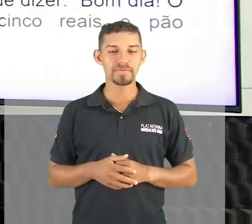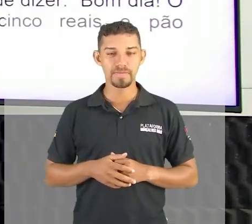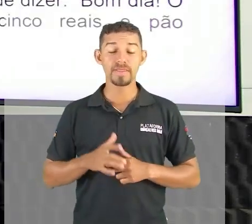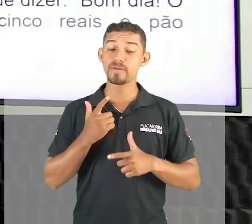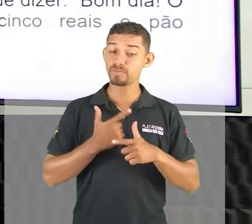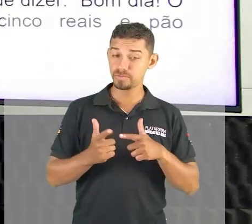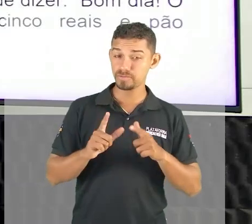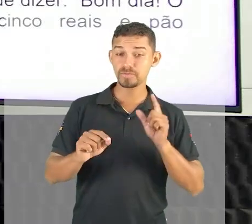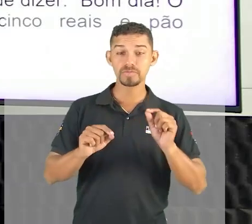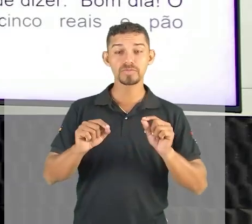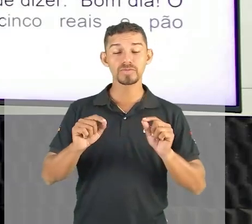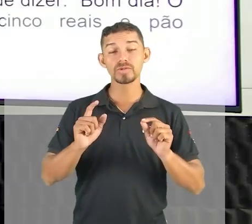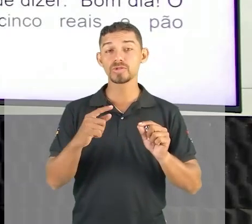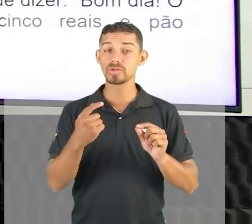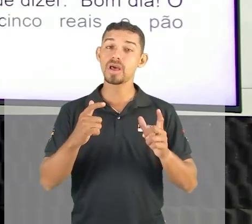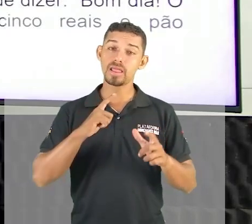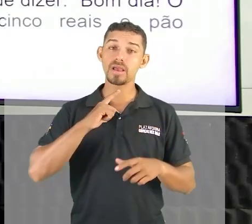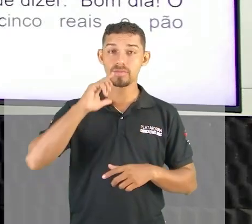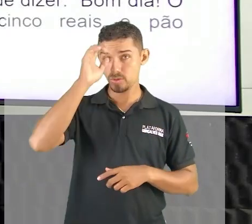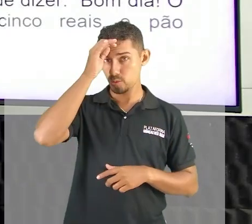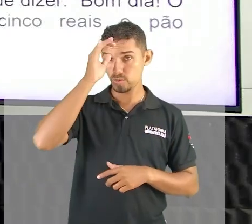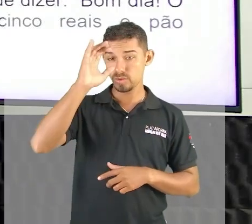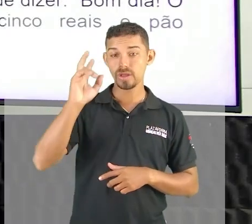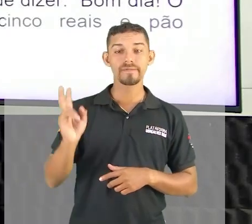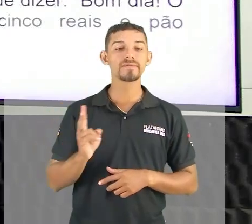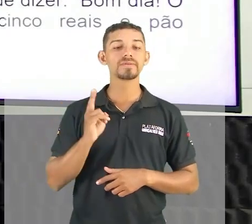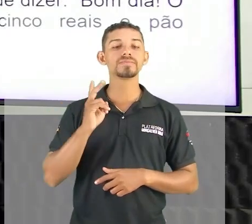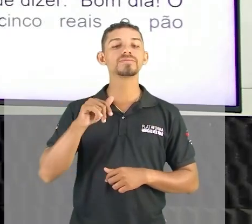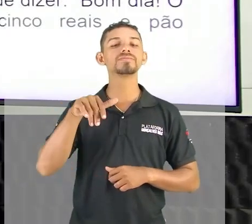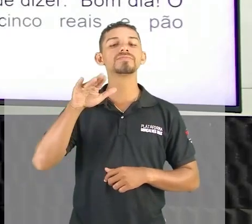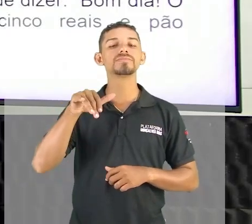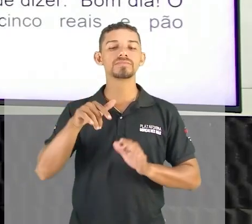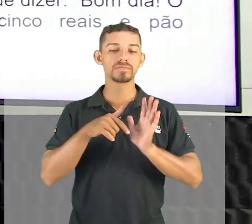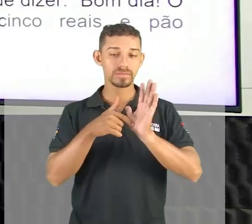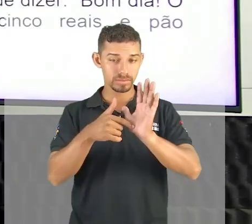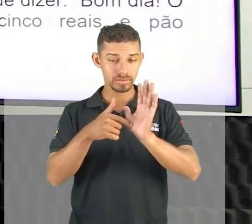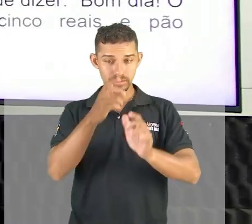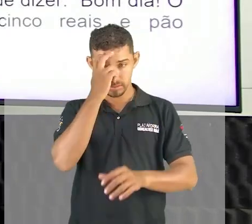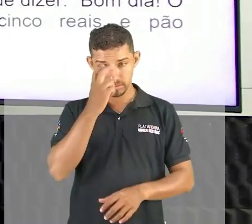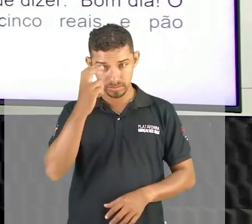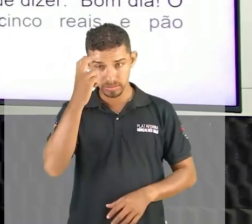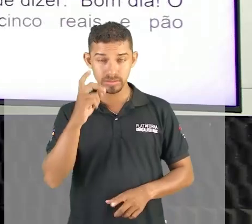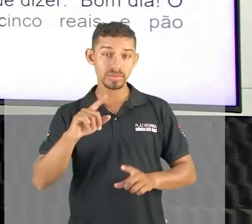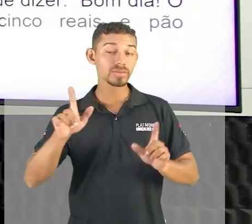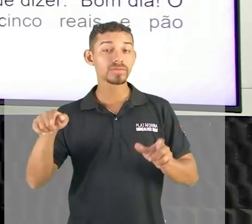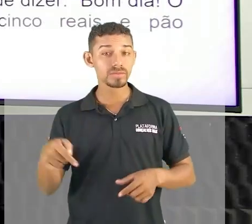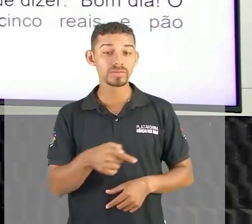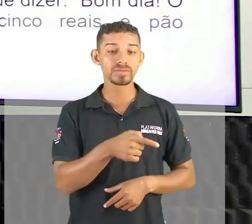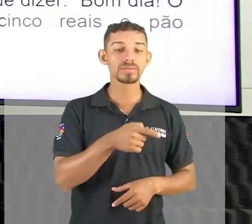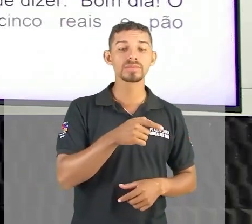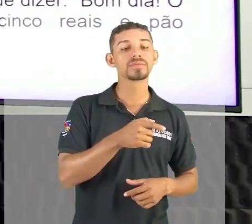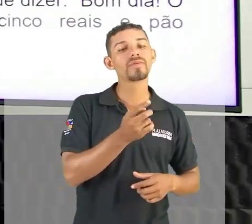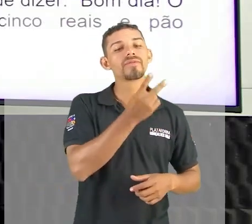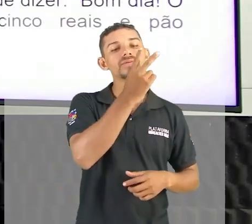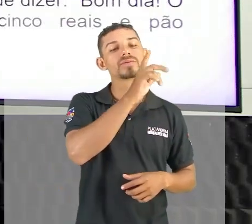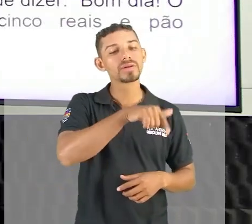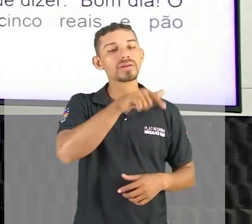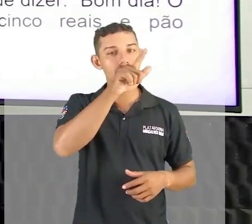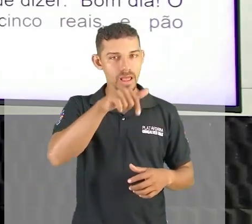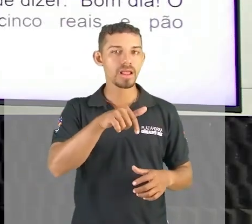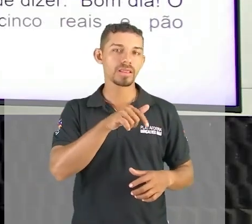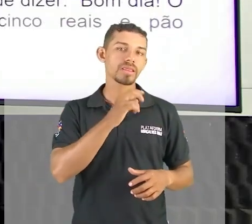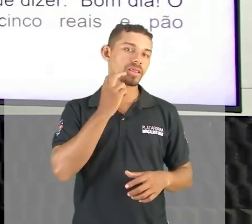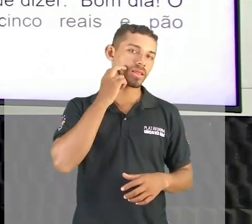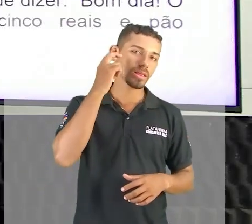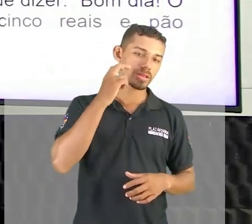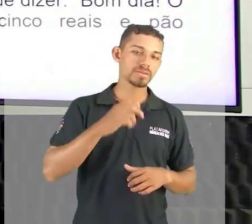O problema é que temos uma cultura de valorizar quem demonstra ser inteligente ao invés de valorizar quem é pela nossa